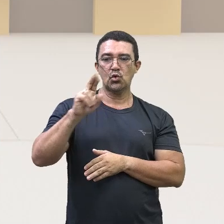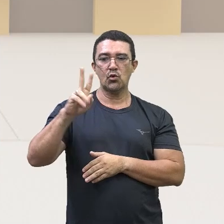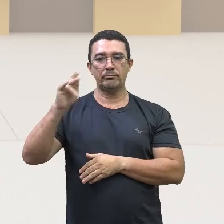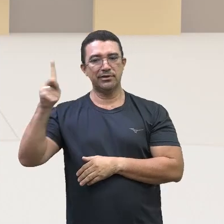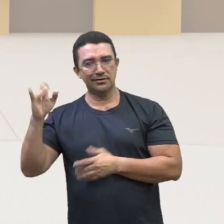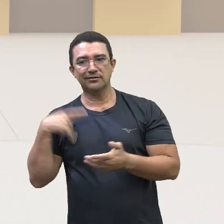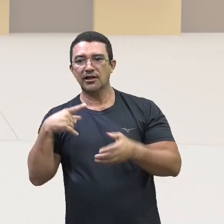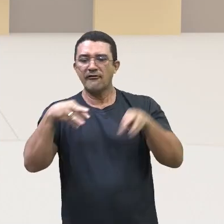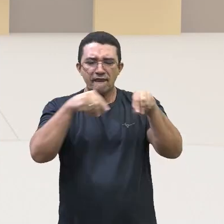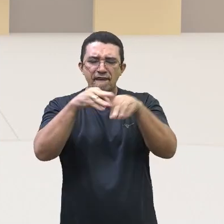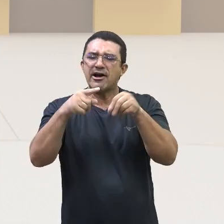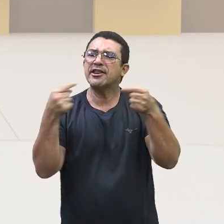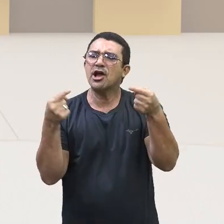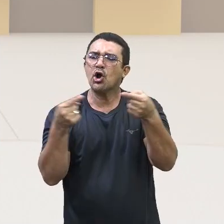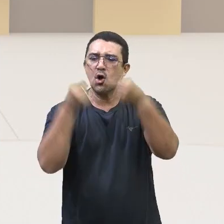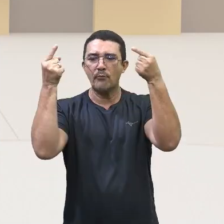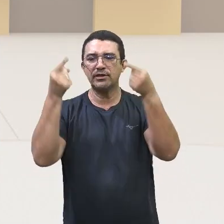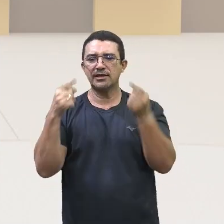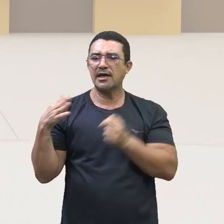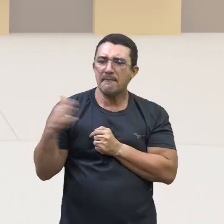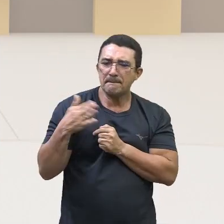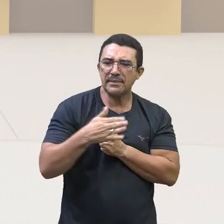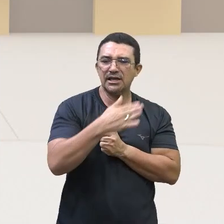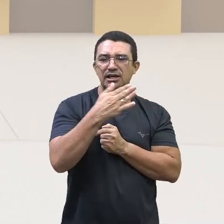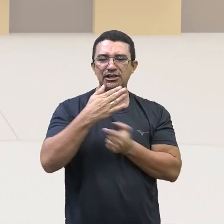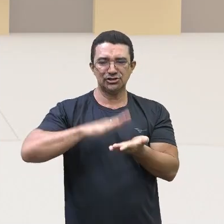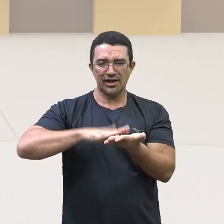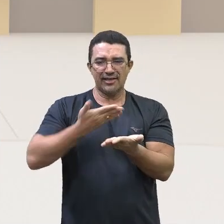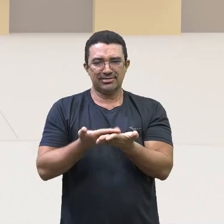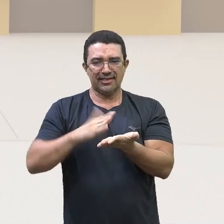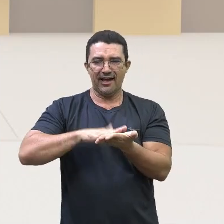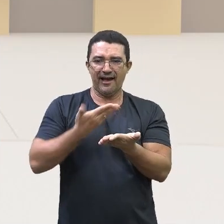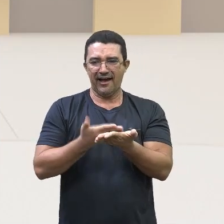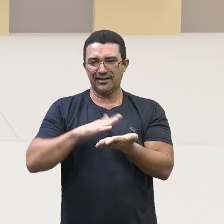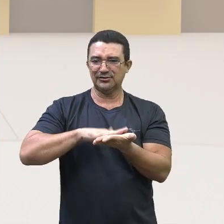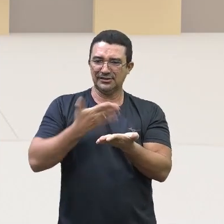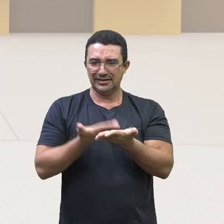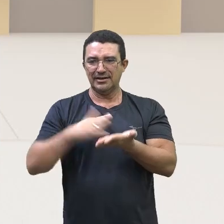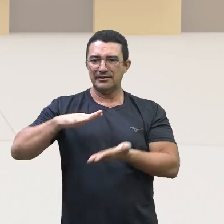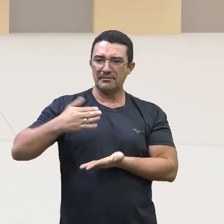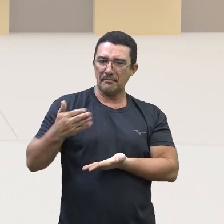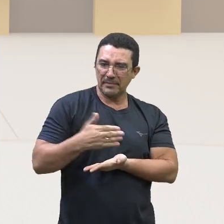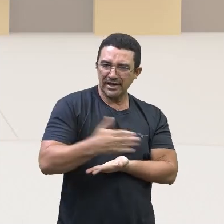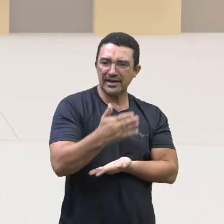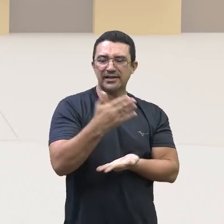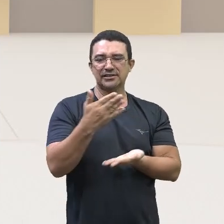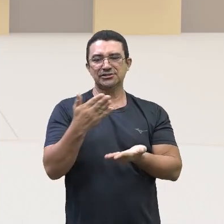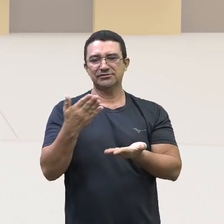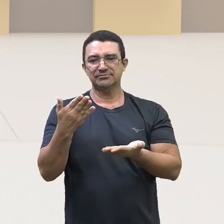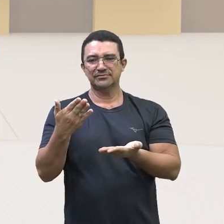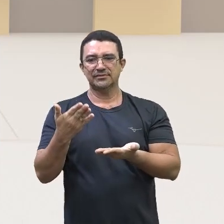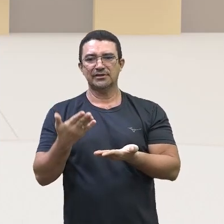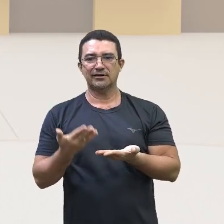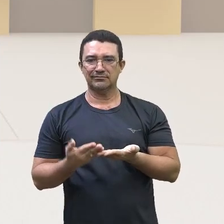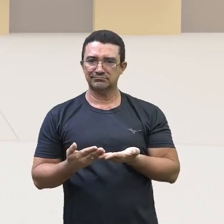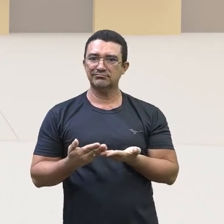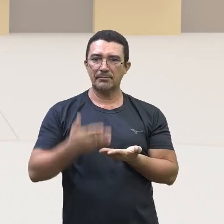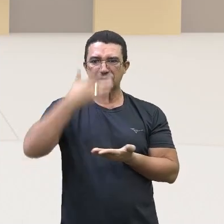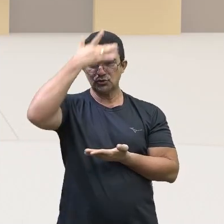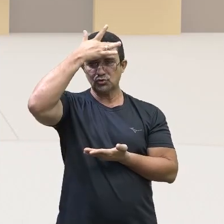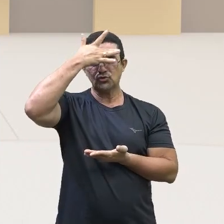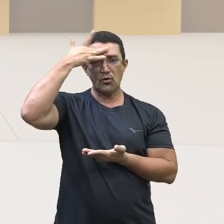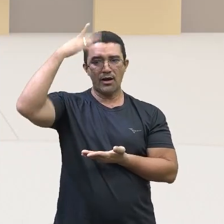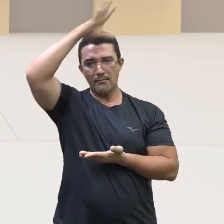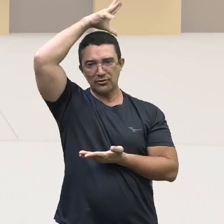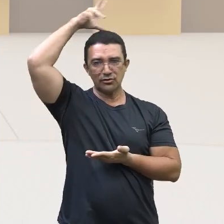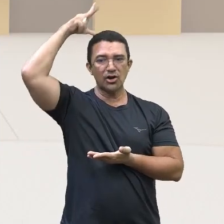também. Cabe também o quê? Com mais coisas, que a amazonense sabe o quanto ela vai combinar ali. Então ele vem trazendo, inclusive, dicas